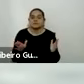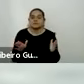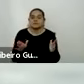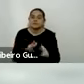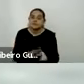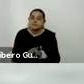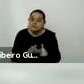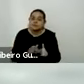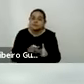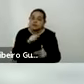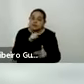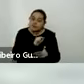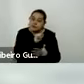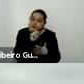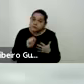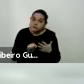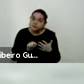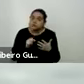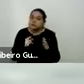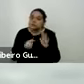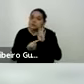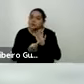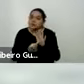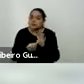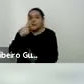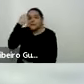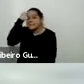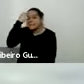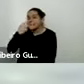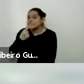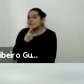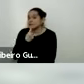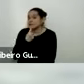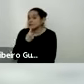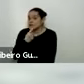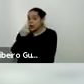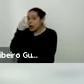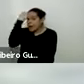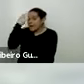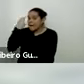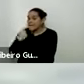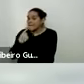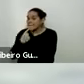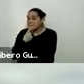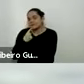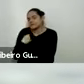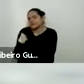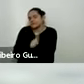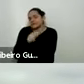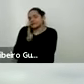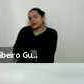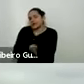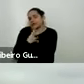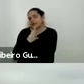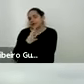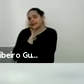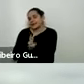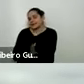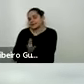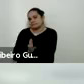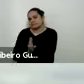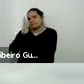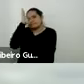tudo mostra o seguinte, um perfil, né? Revela o perfil que a gente já conhece do mercado de trabalho brasileiro, que